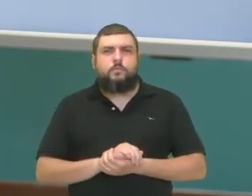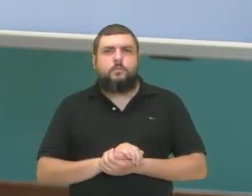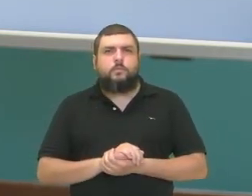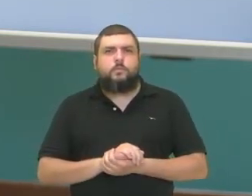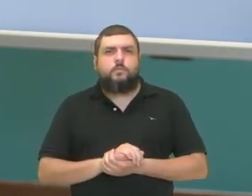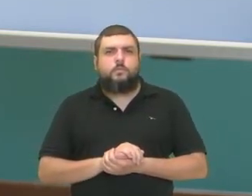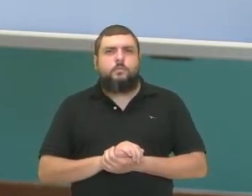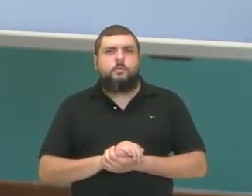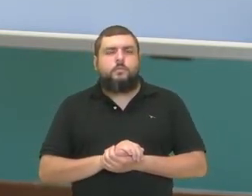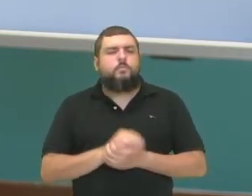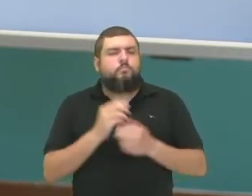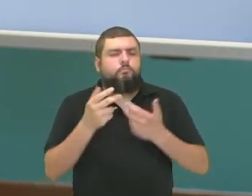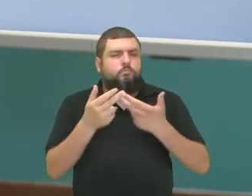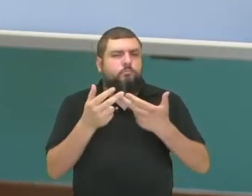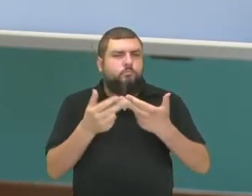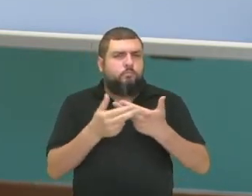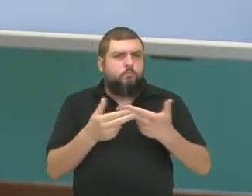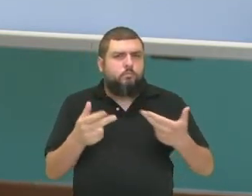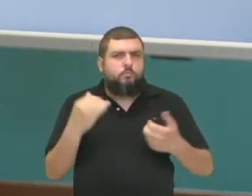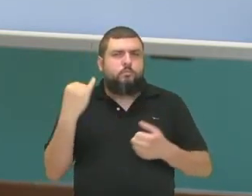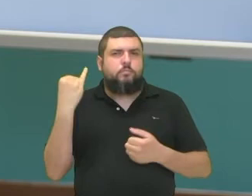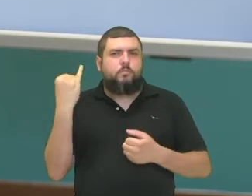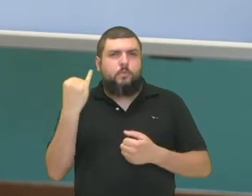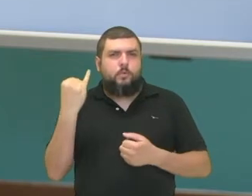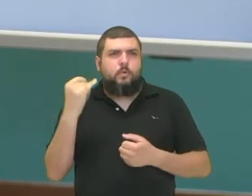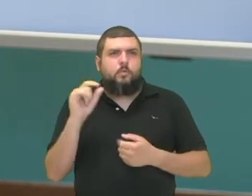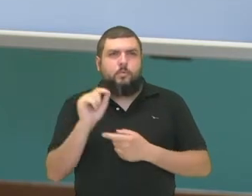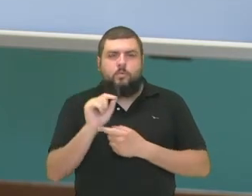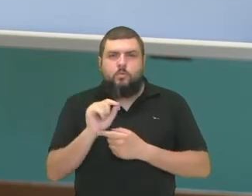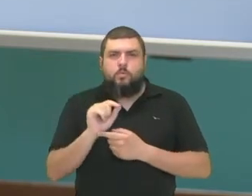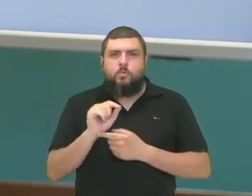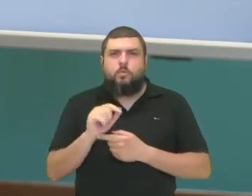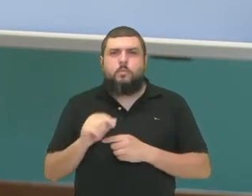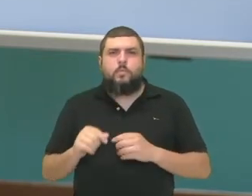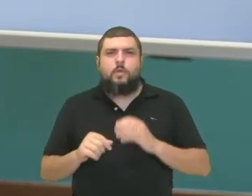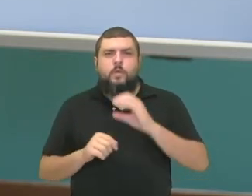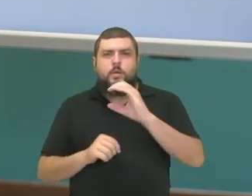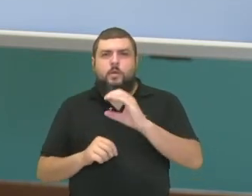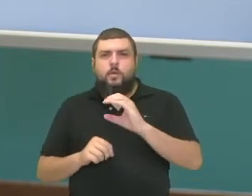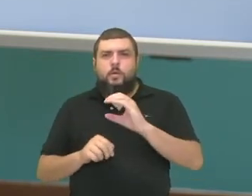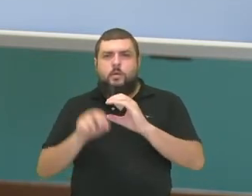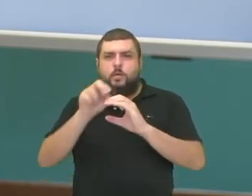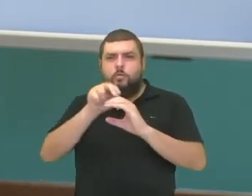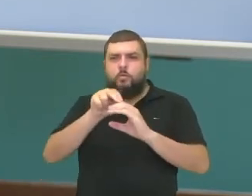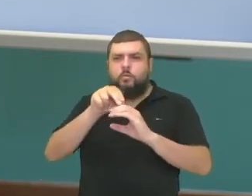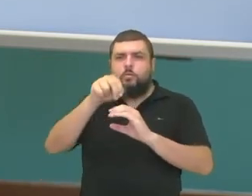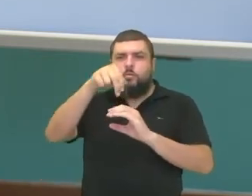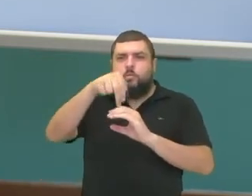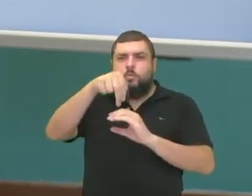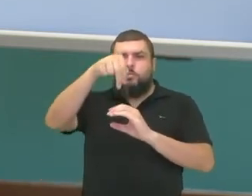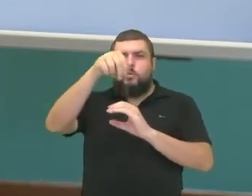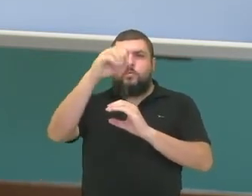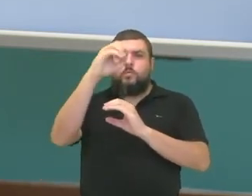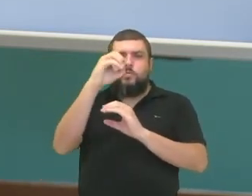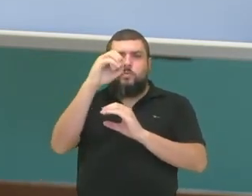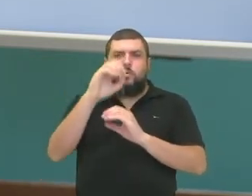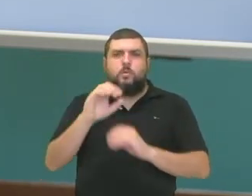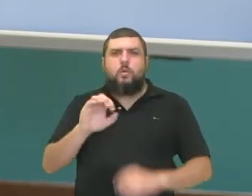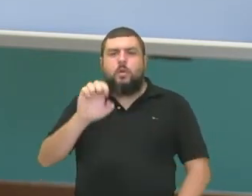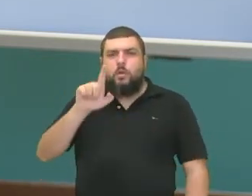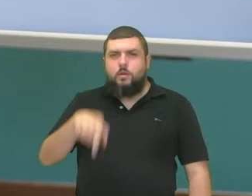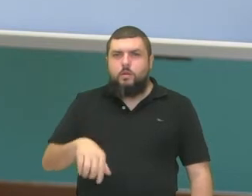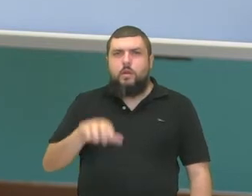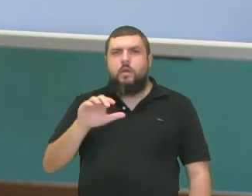importante que você deve observar é a posição desse C-O, esse grupo que nós denominamos de